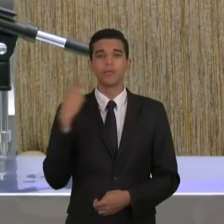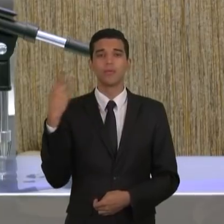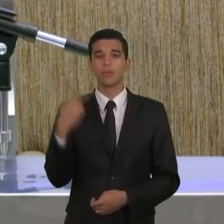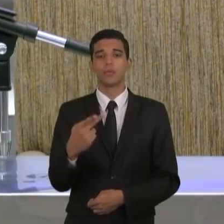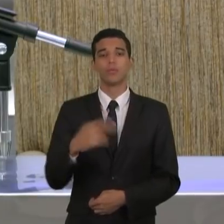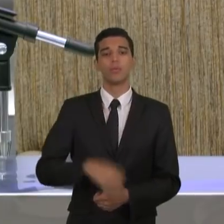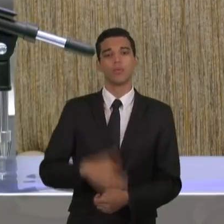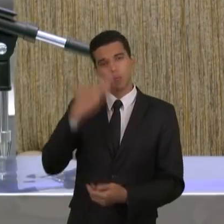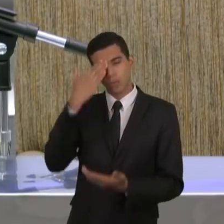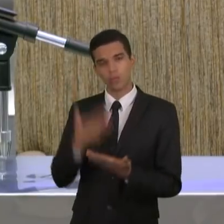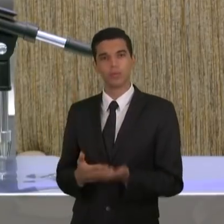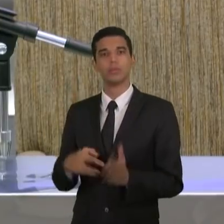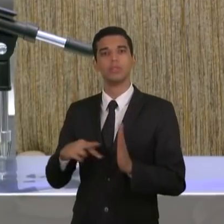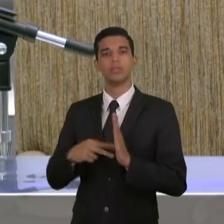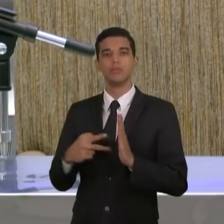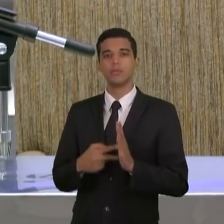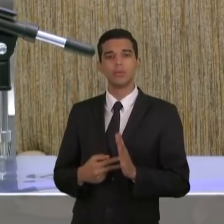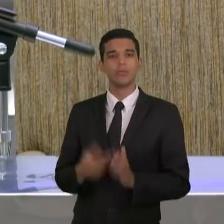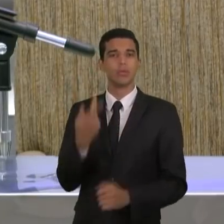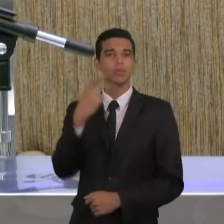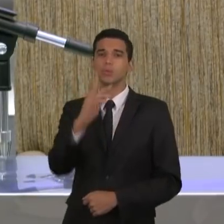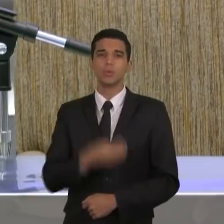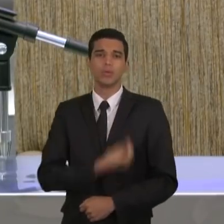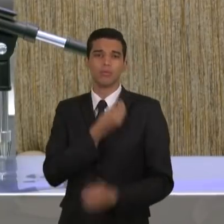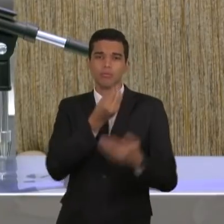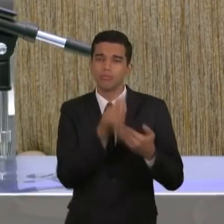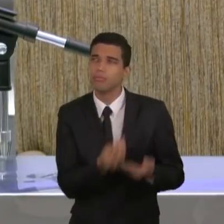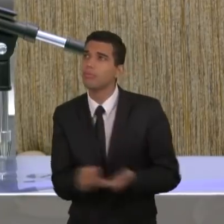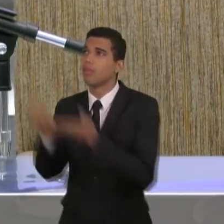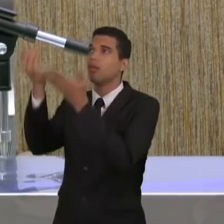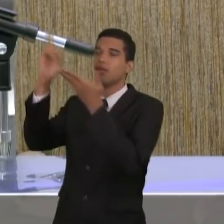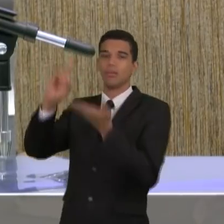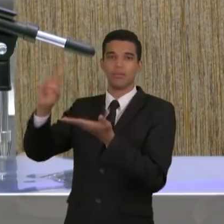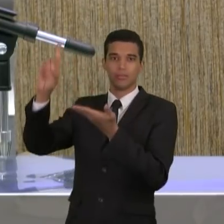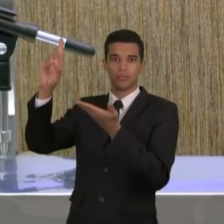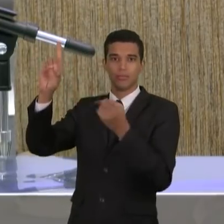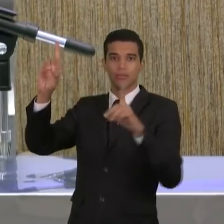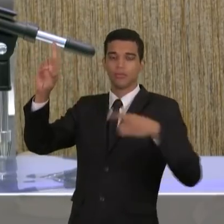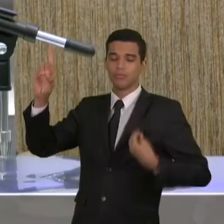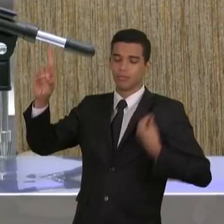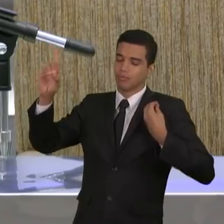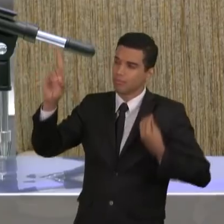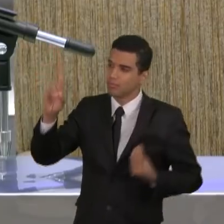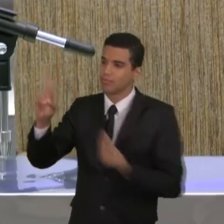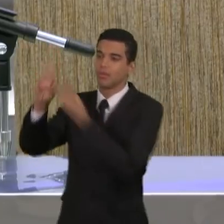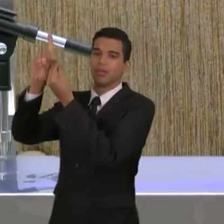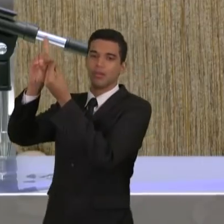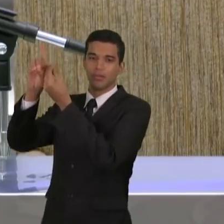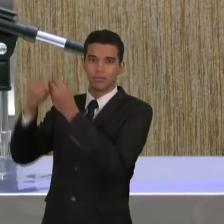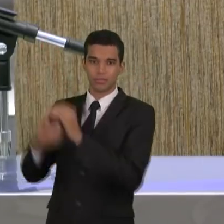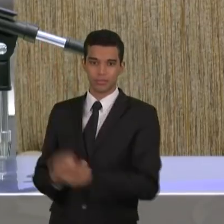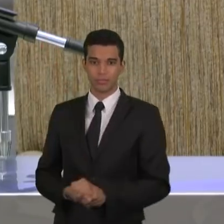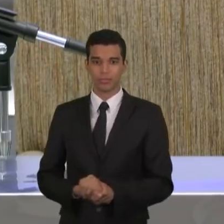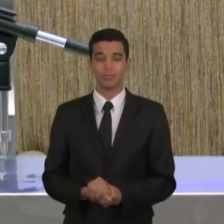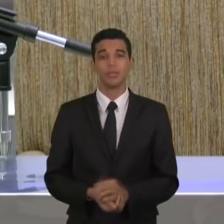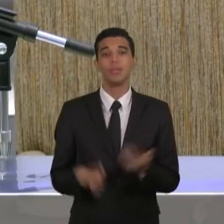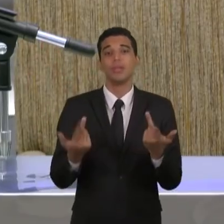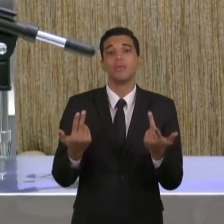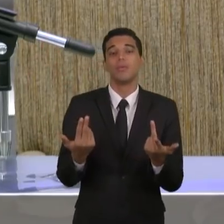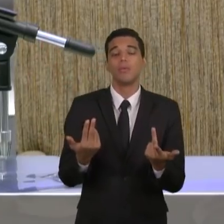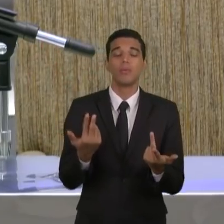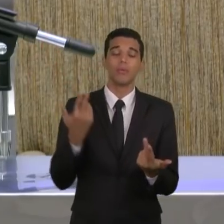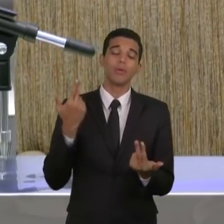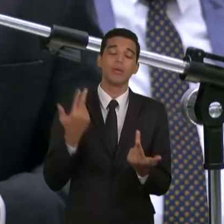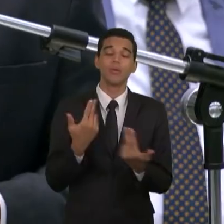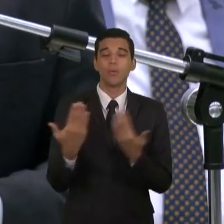Deus para a vida ou para a morte você se você se joga nele você pula para ele é feito uma criança pequena